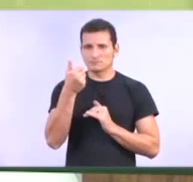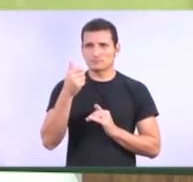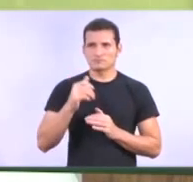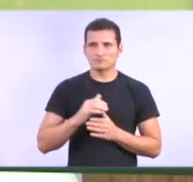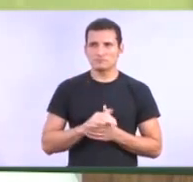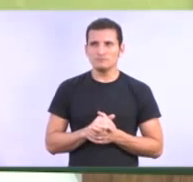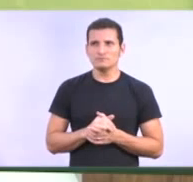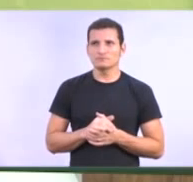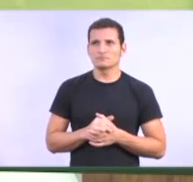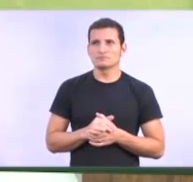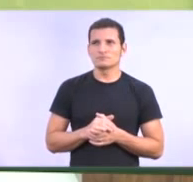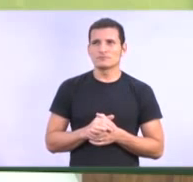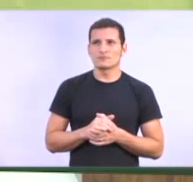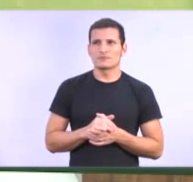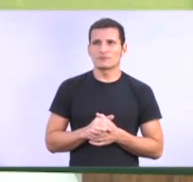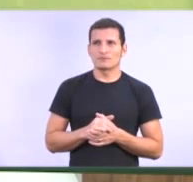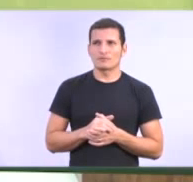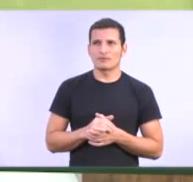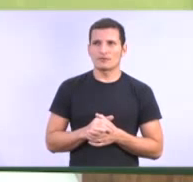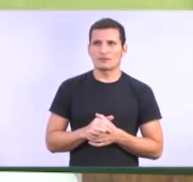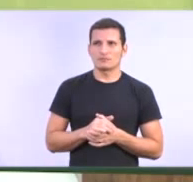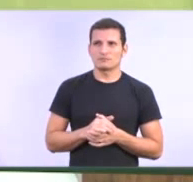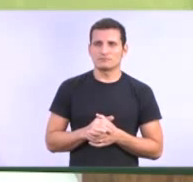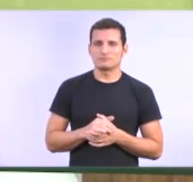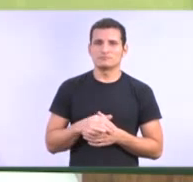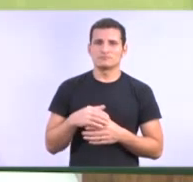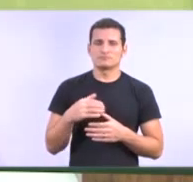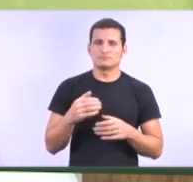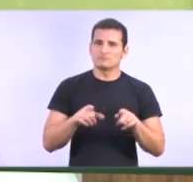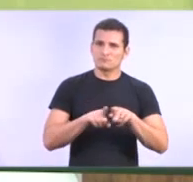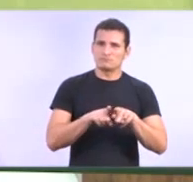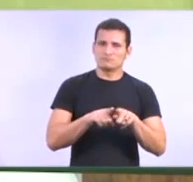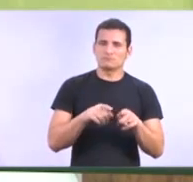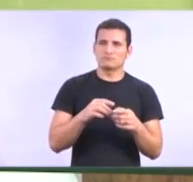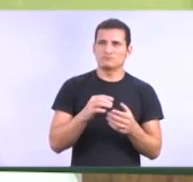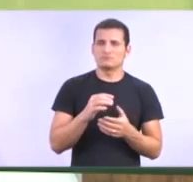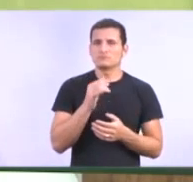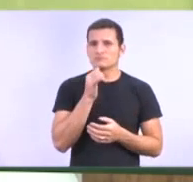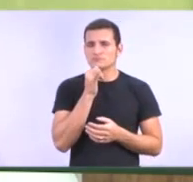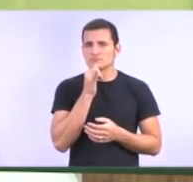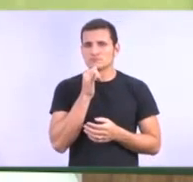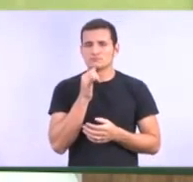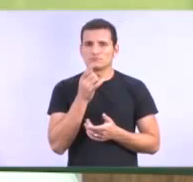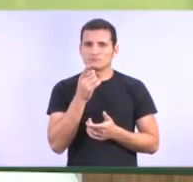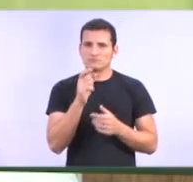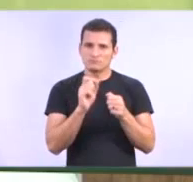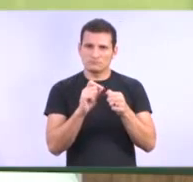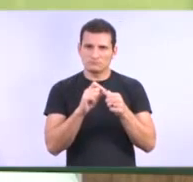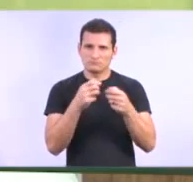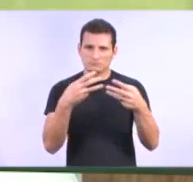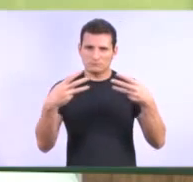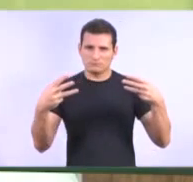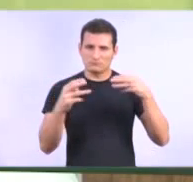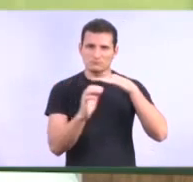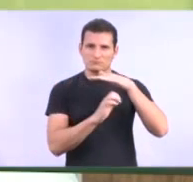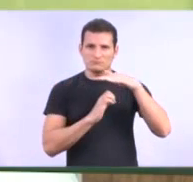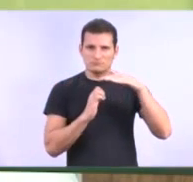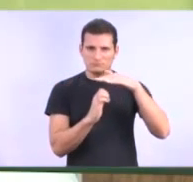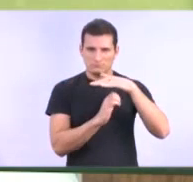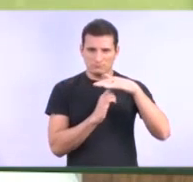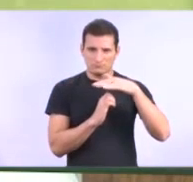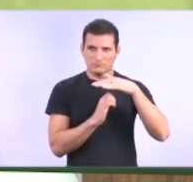gente, vamos dizer assim, quando começa uma rede, você imagina que você vai fazer uma rede empresarial, ok?